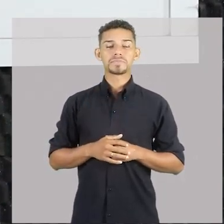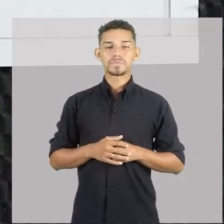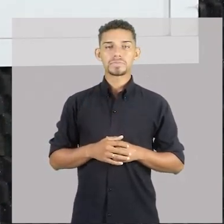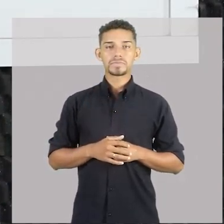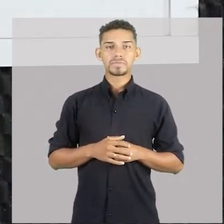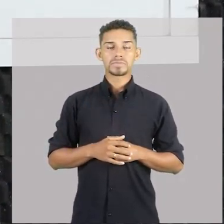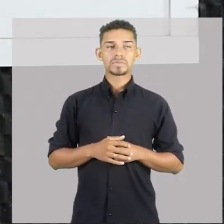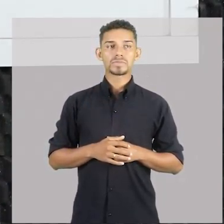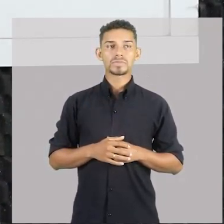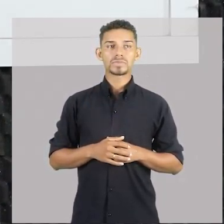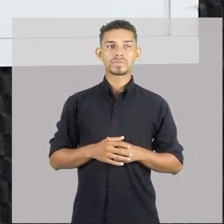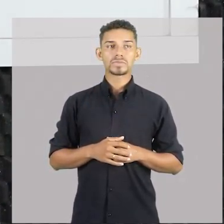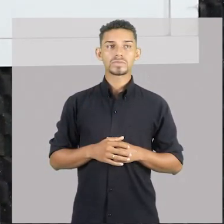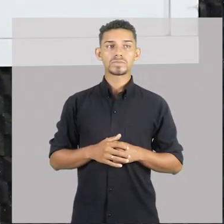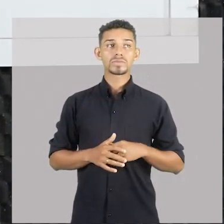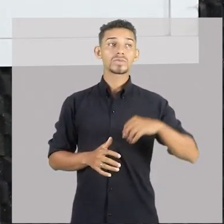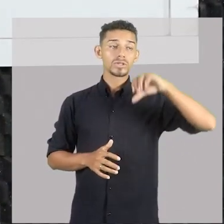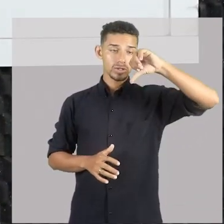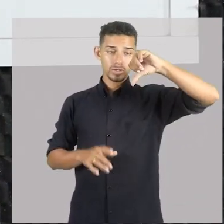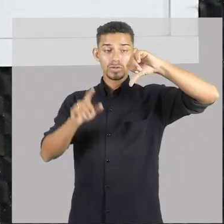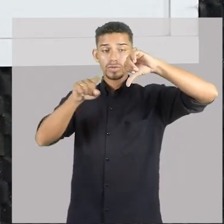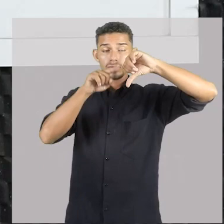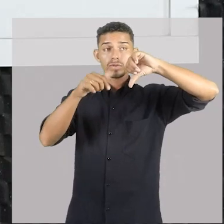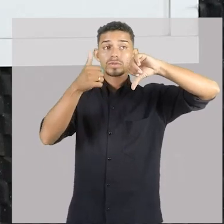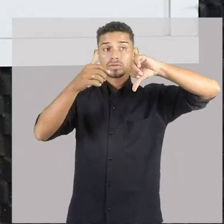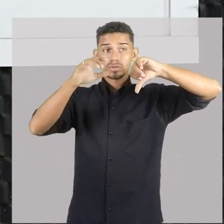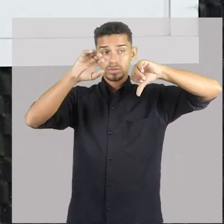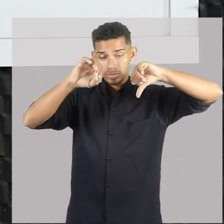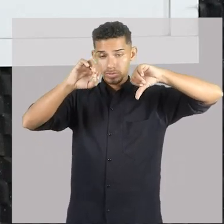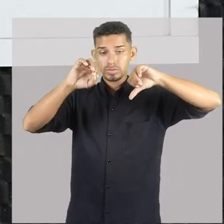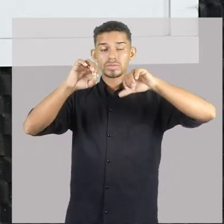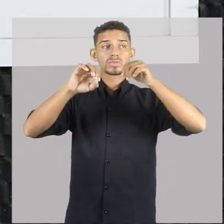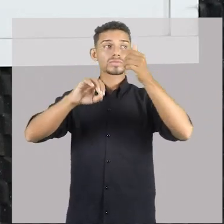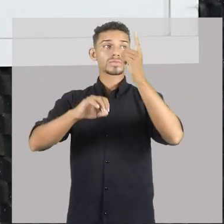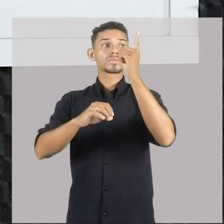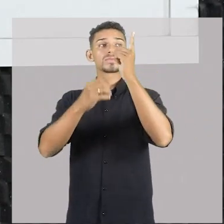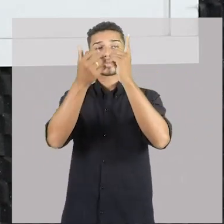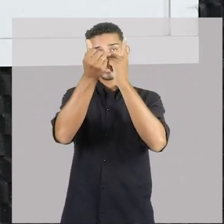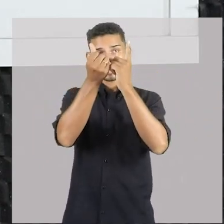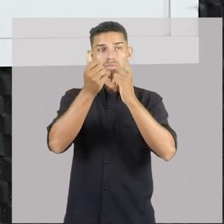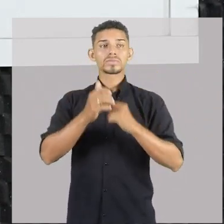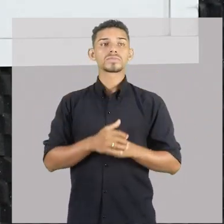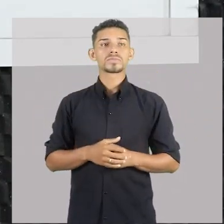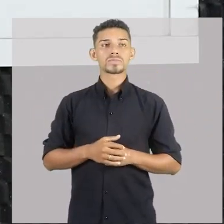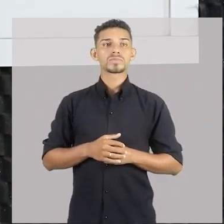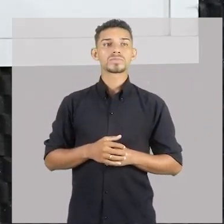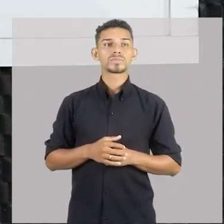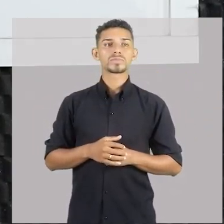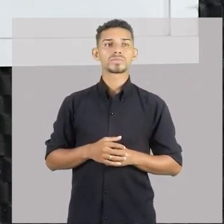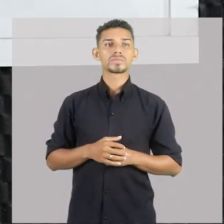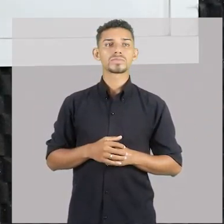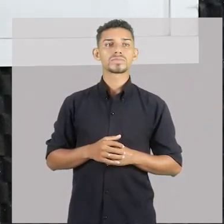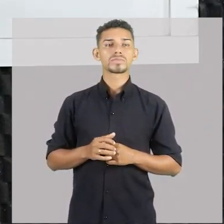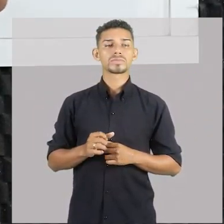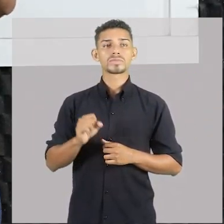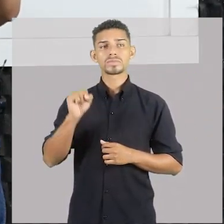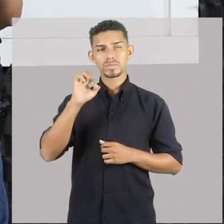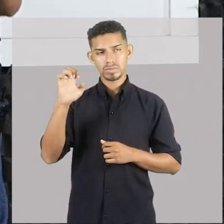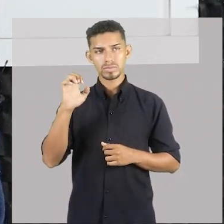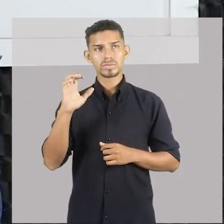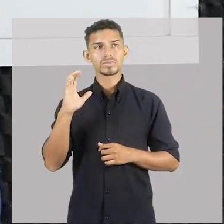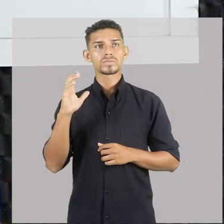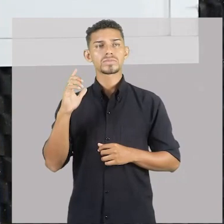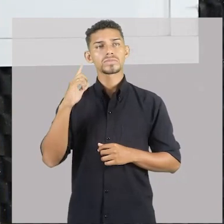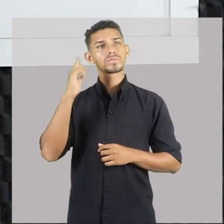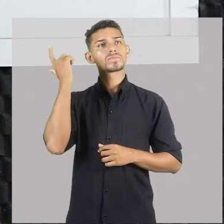Tá? Então, é 9 vezes 10 elevado à 16ª potência. Se a gente